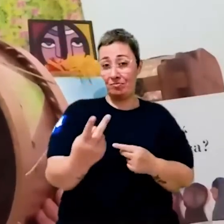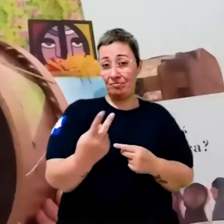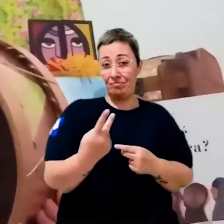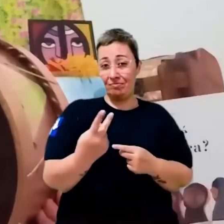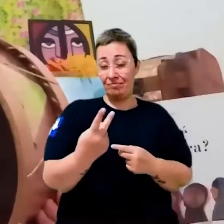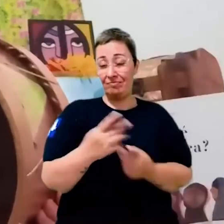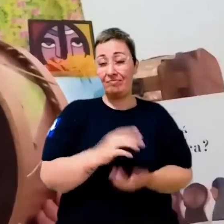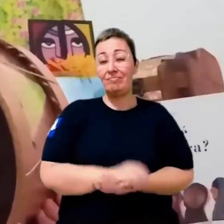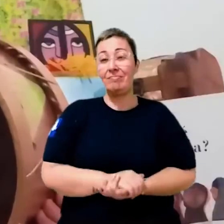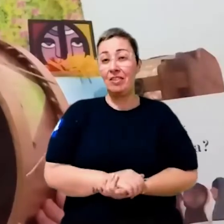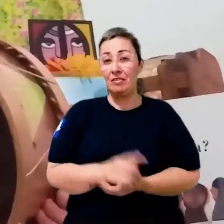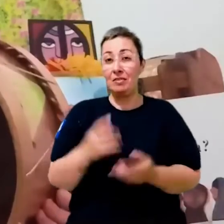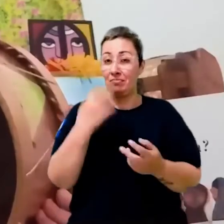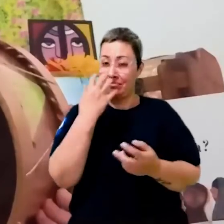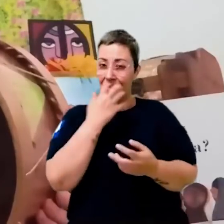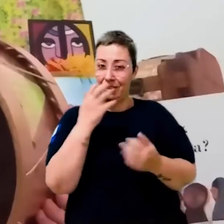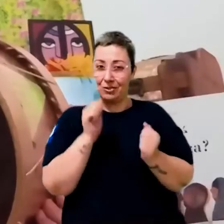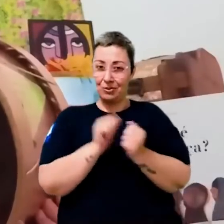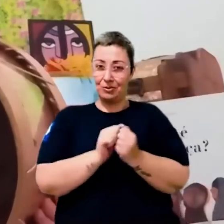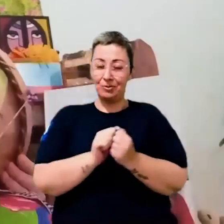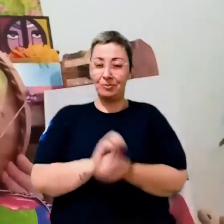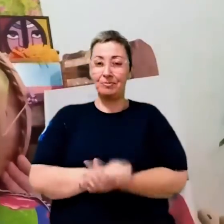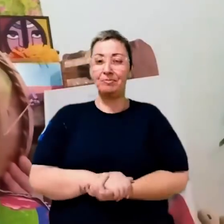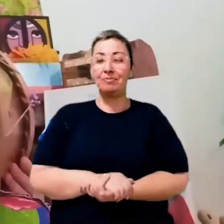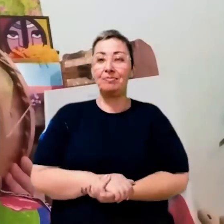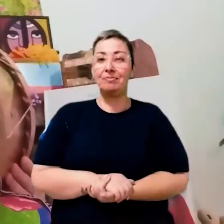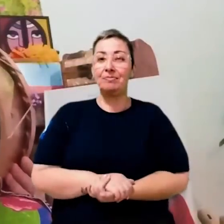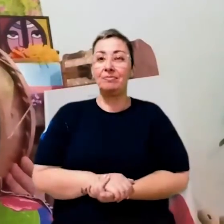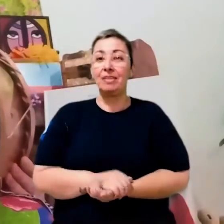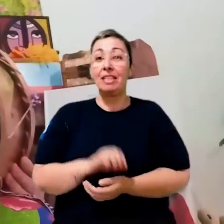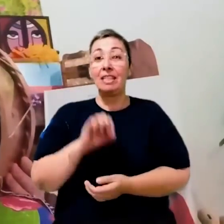vocês. Cantem comigo.